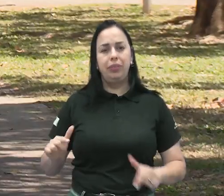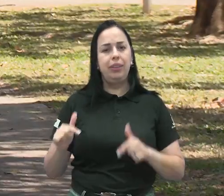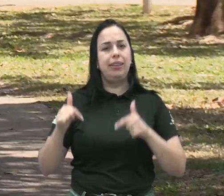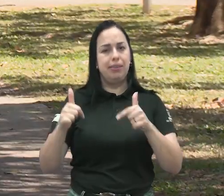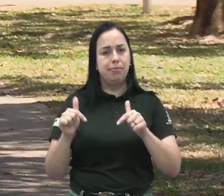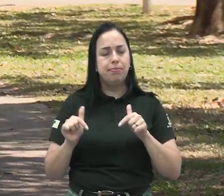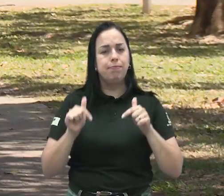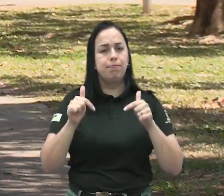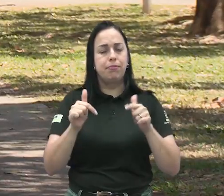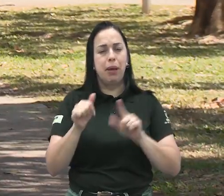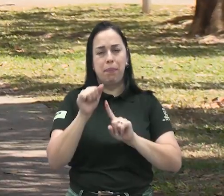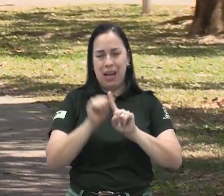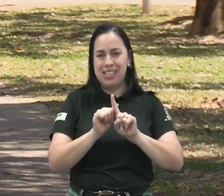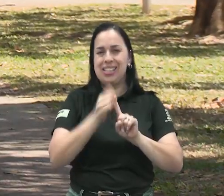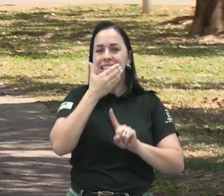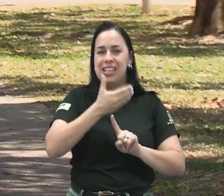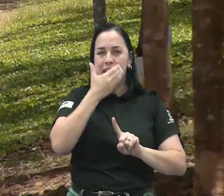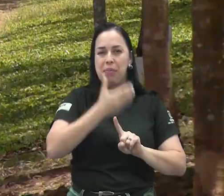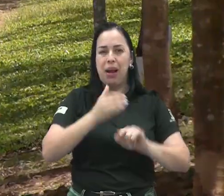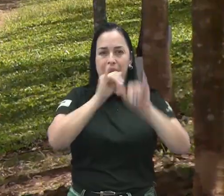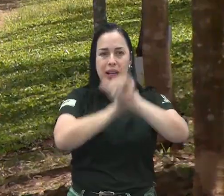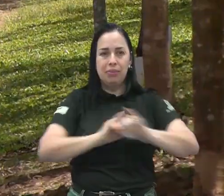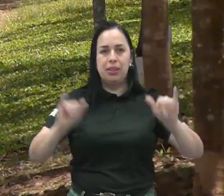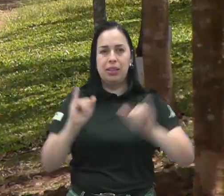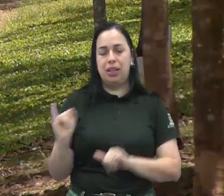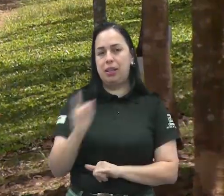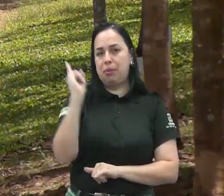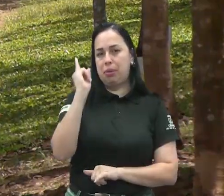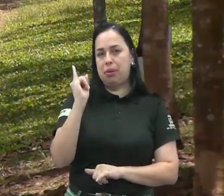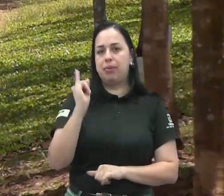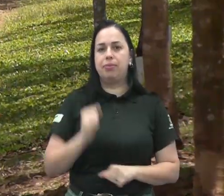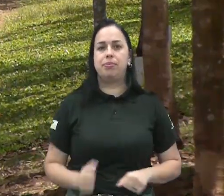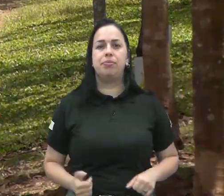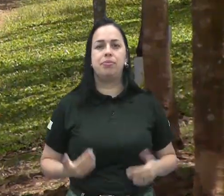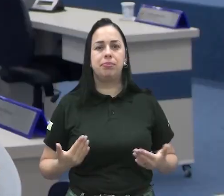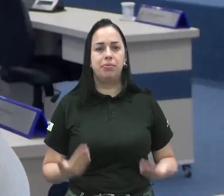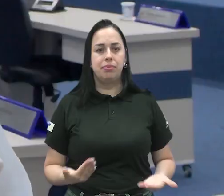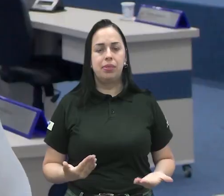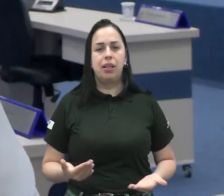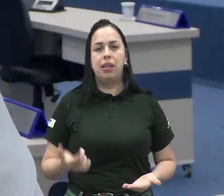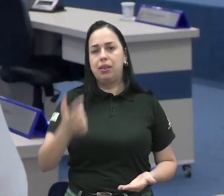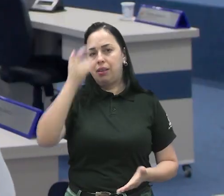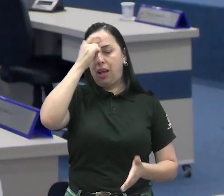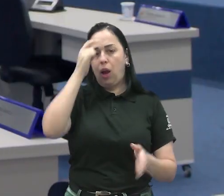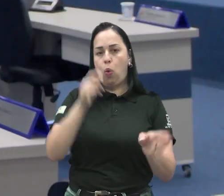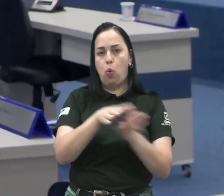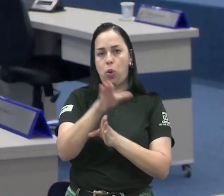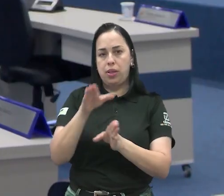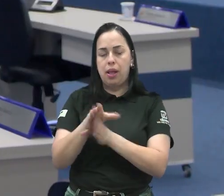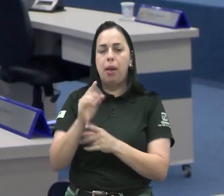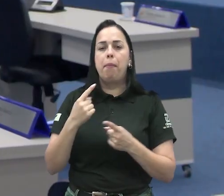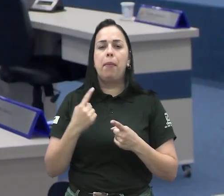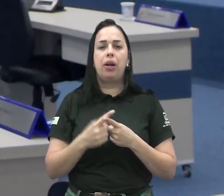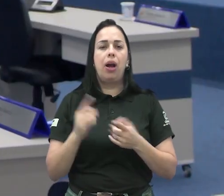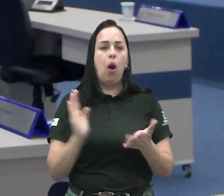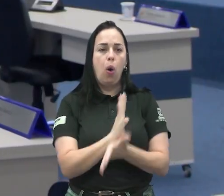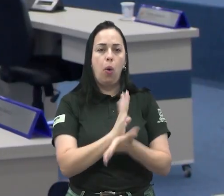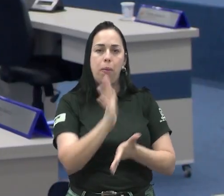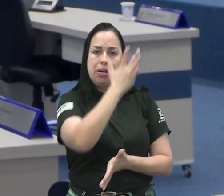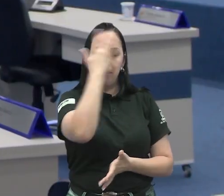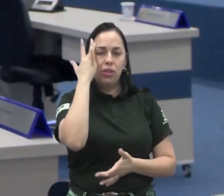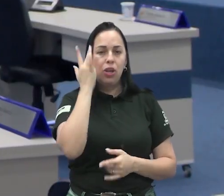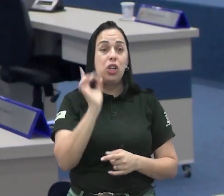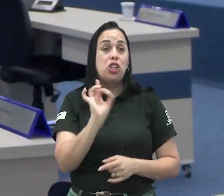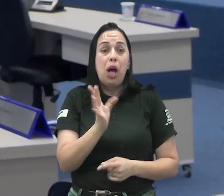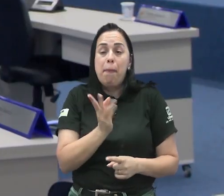iniciativas como o Dezembro Laranja são muito importantes para isso. importante a conscientização, porque tem pessoas